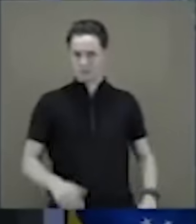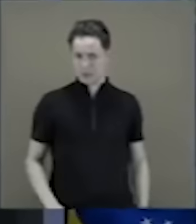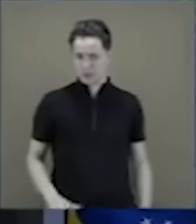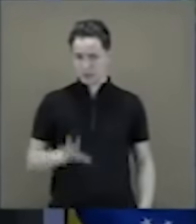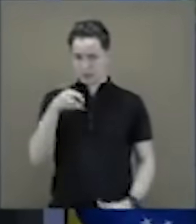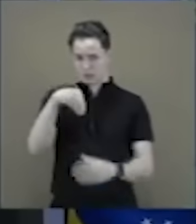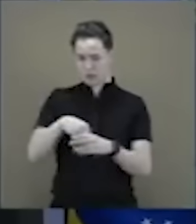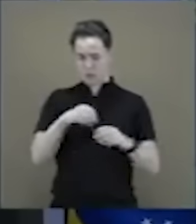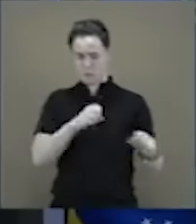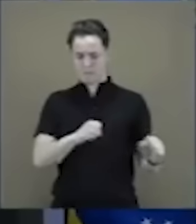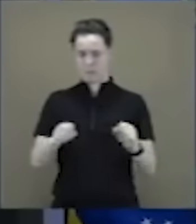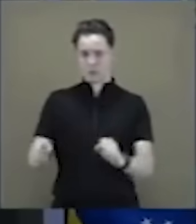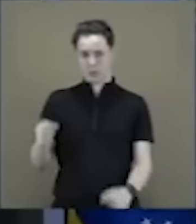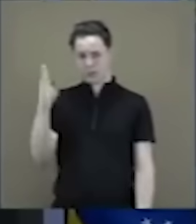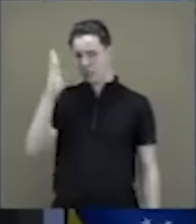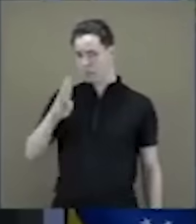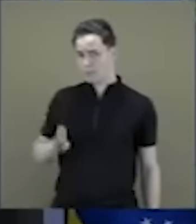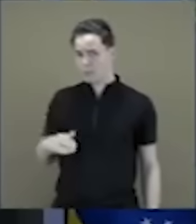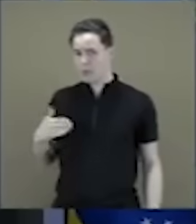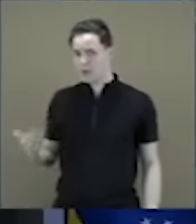da República?